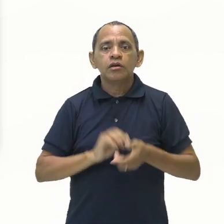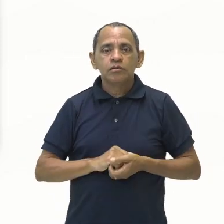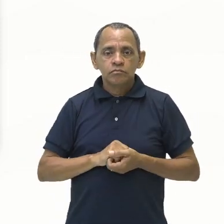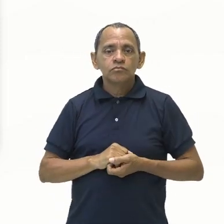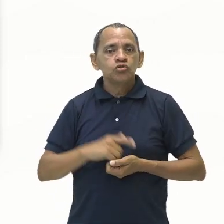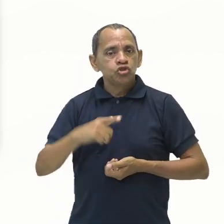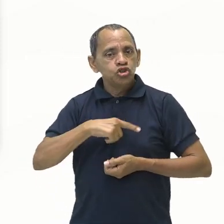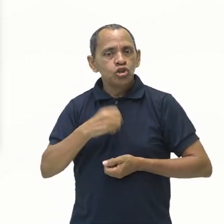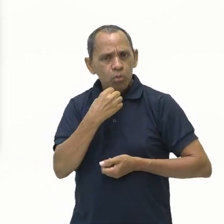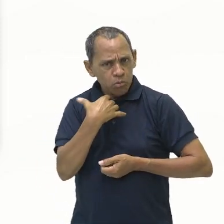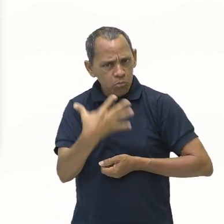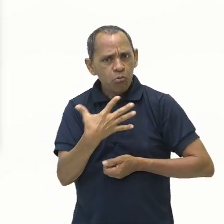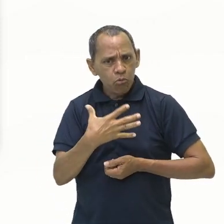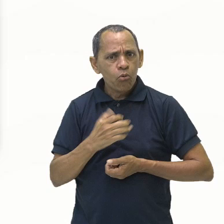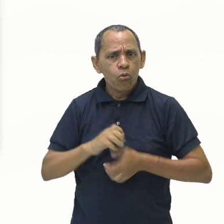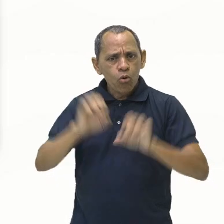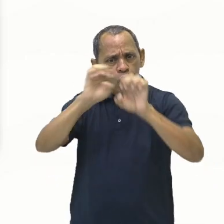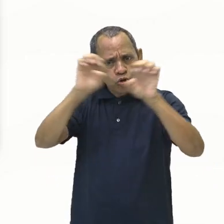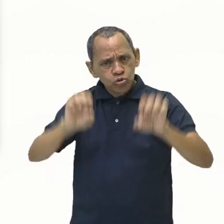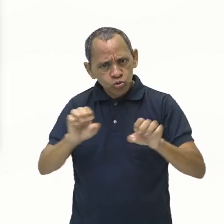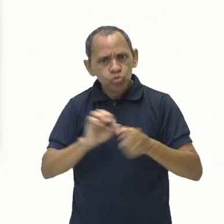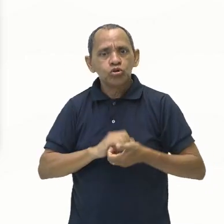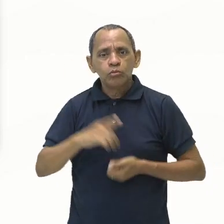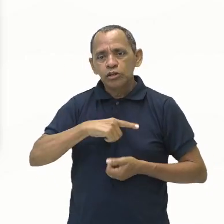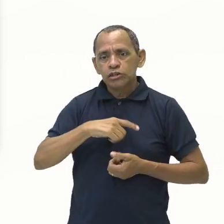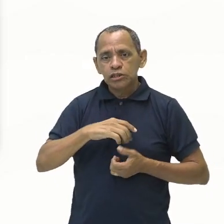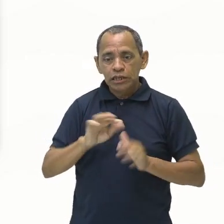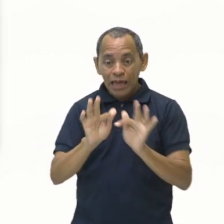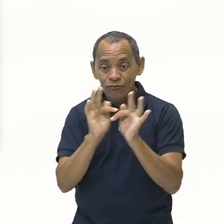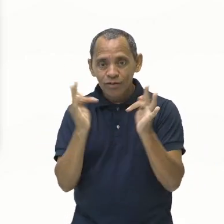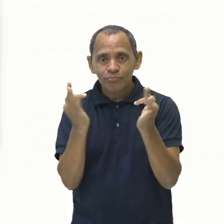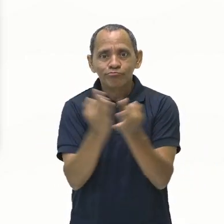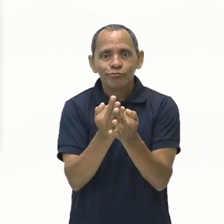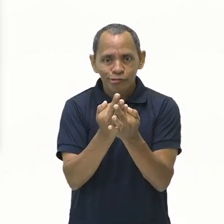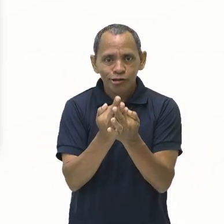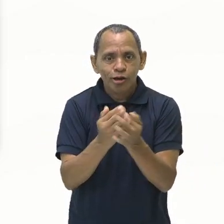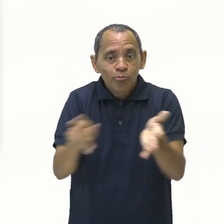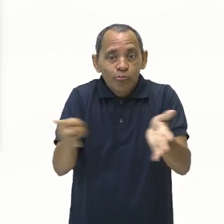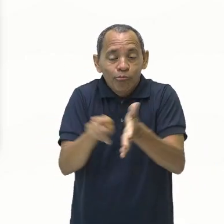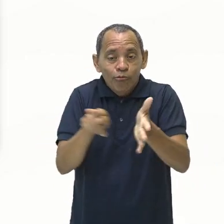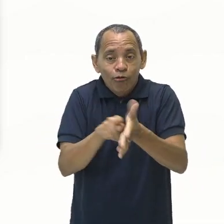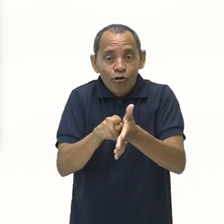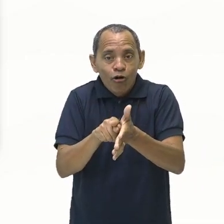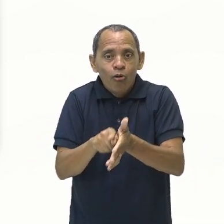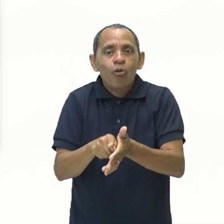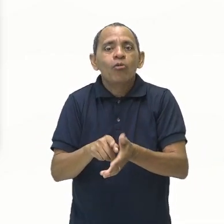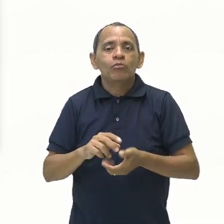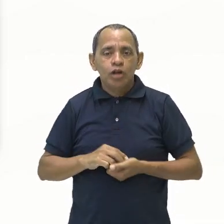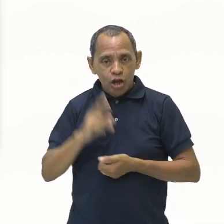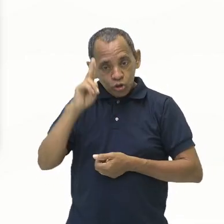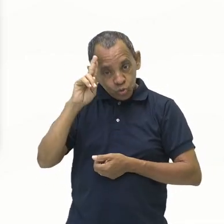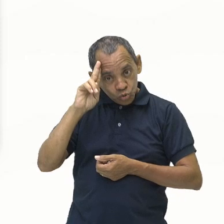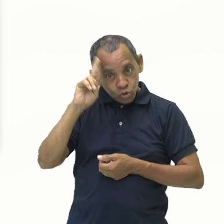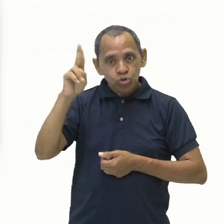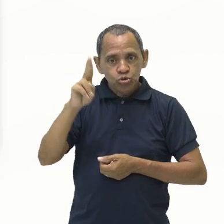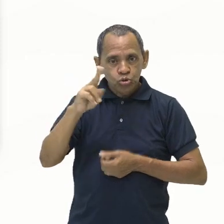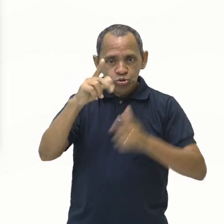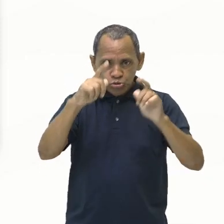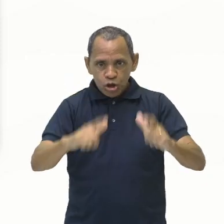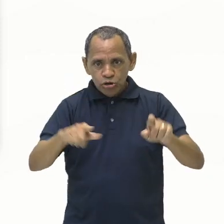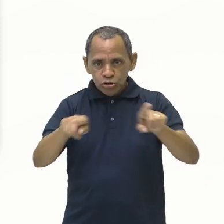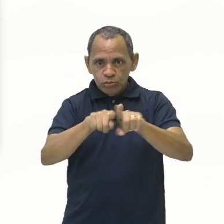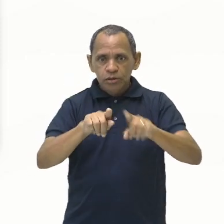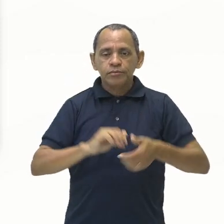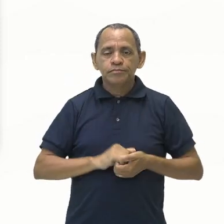estrutura para abrigar justamente a família do senhor de engenho, que era o dono dessa estrutura.